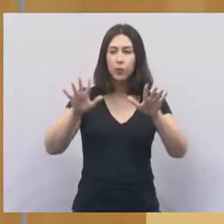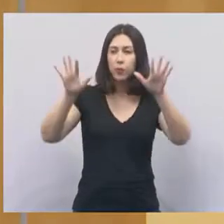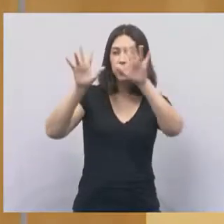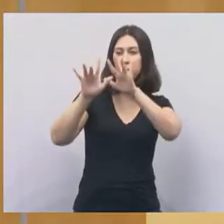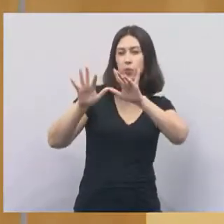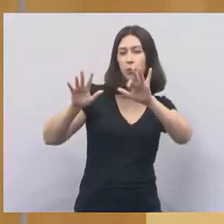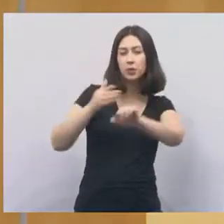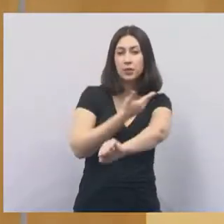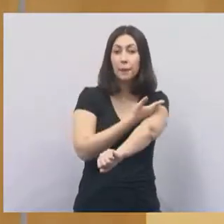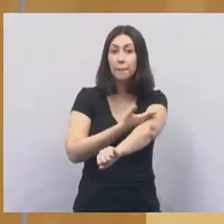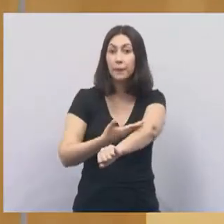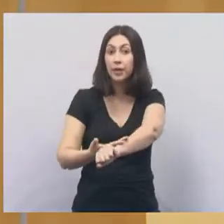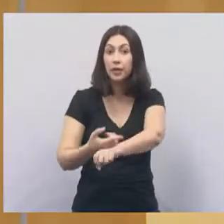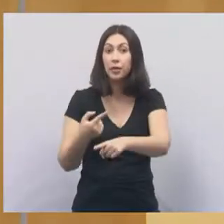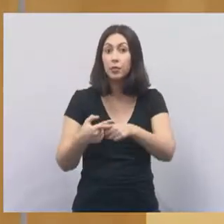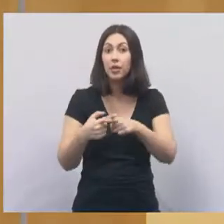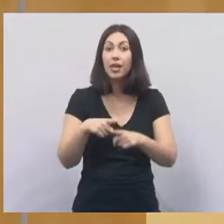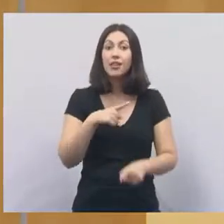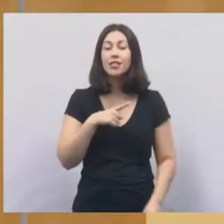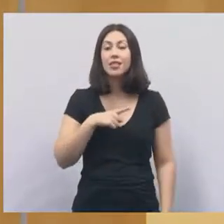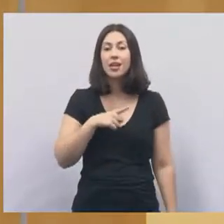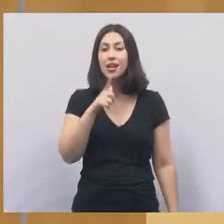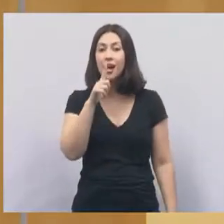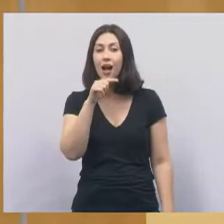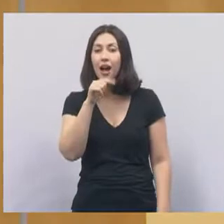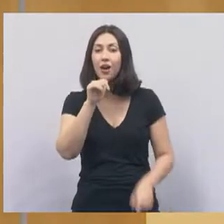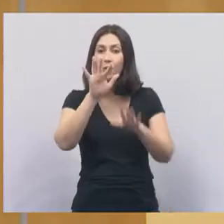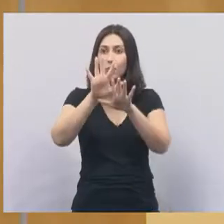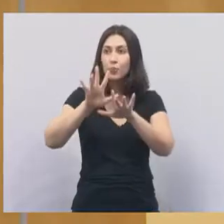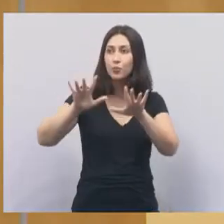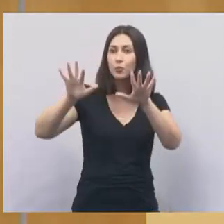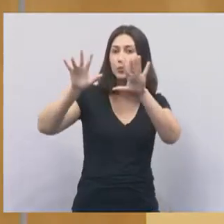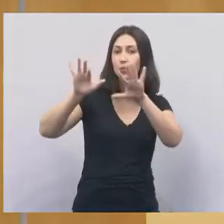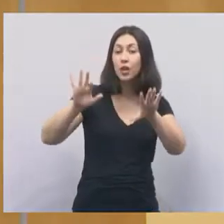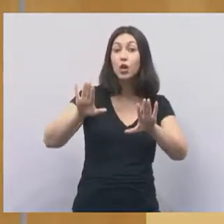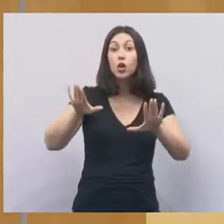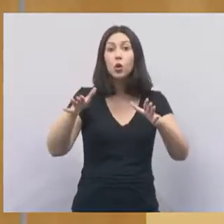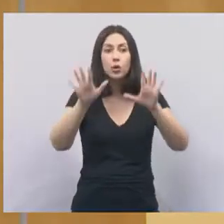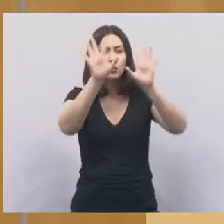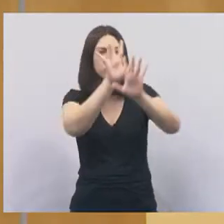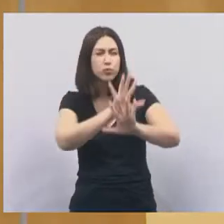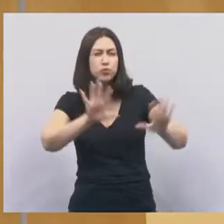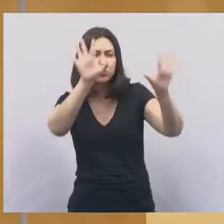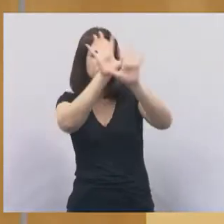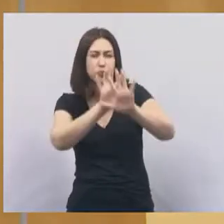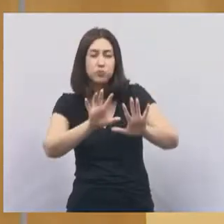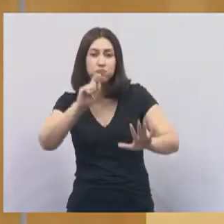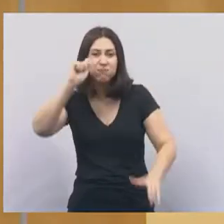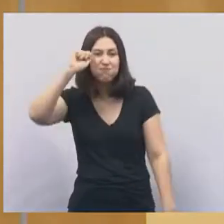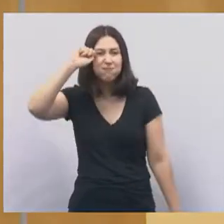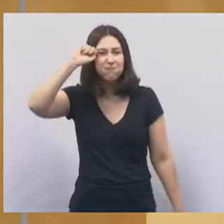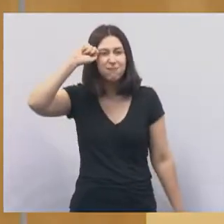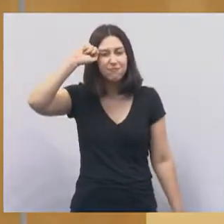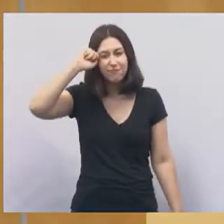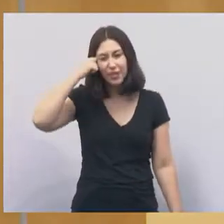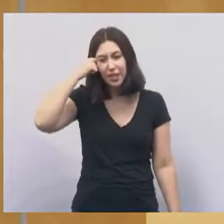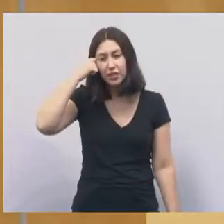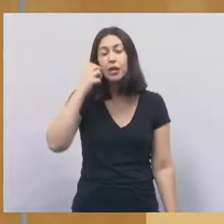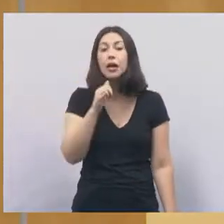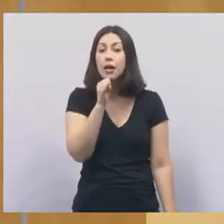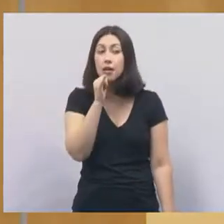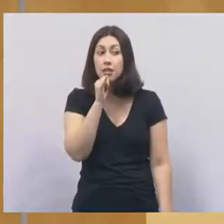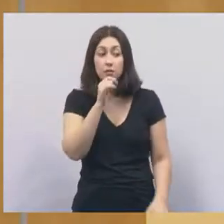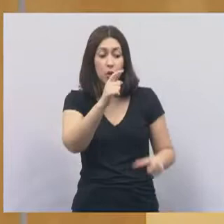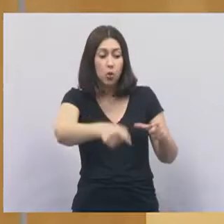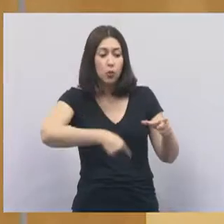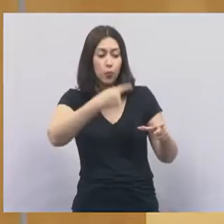do vapor da água mas quando você vê uma fumaça Preta Por exemplo quando você queima um pneu